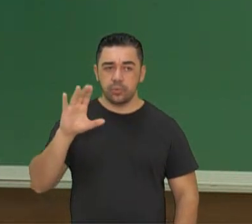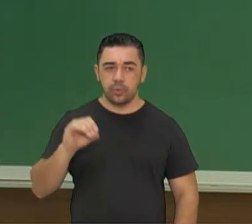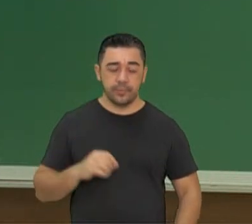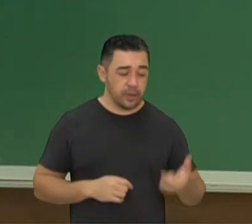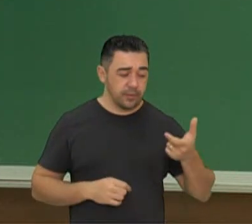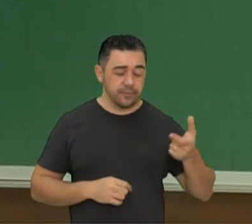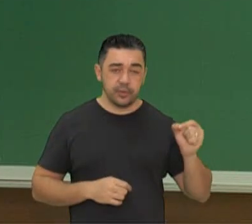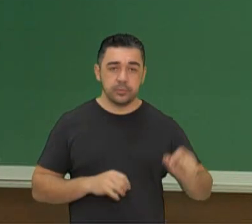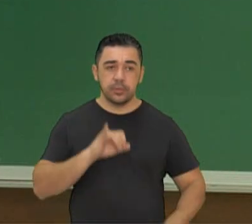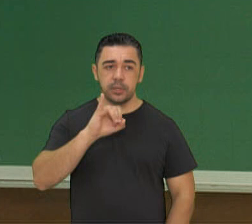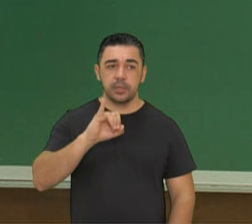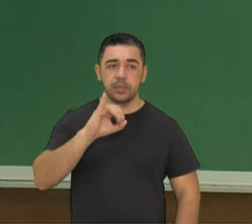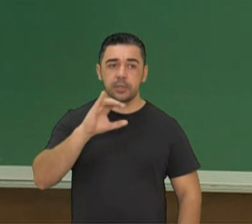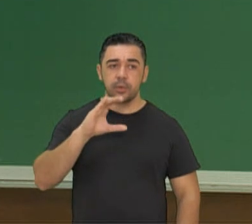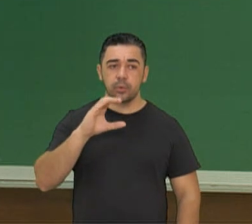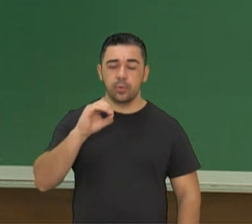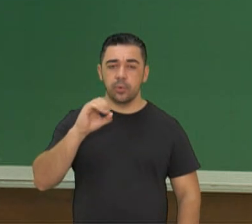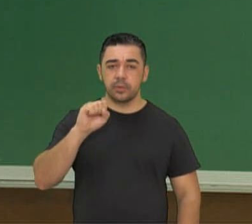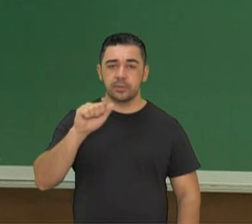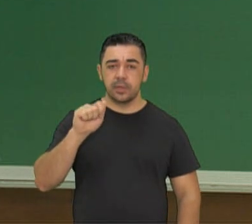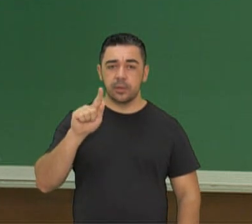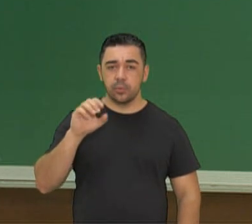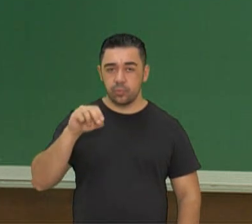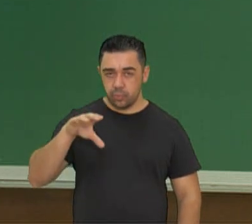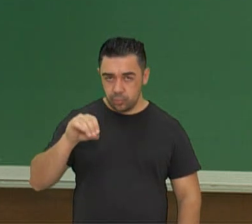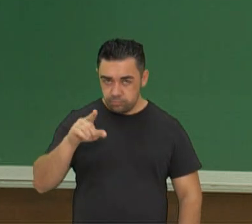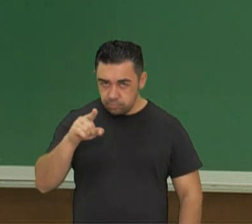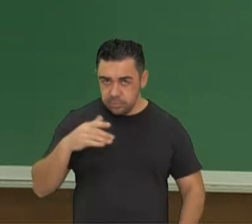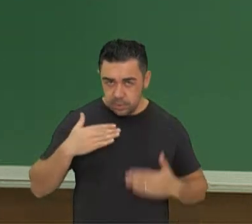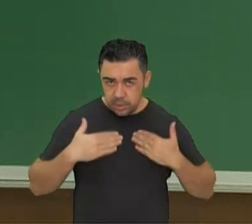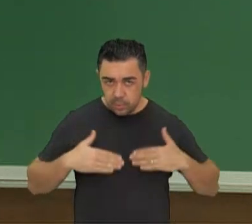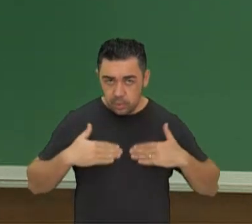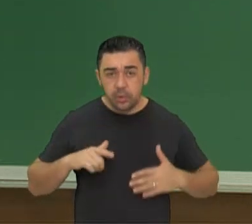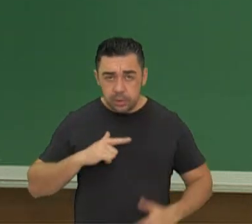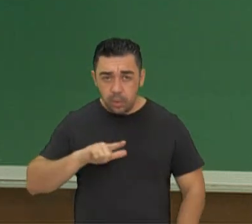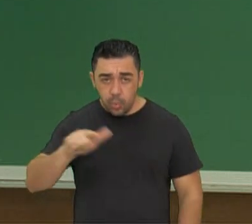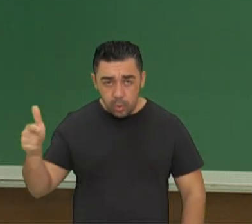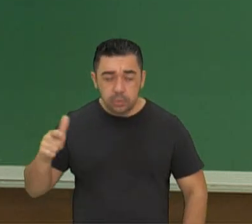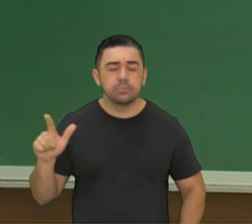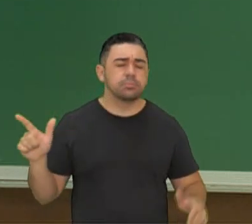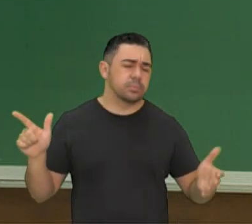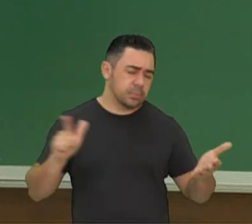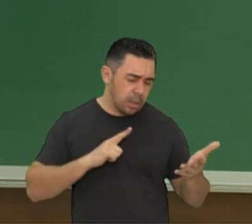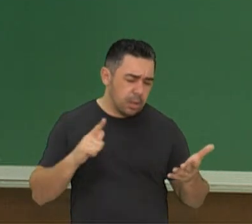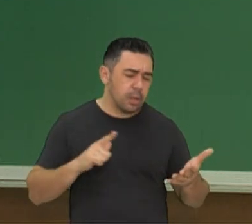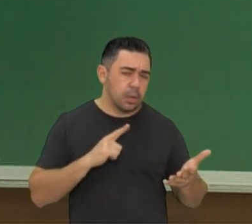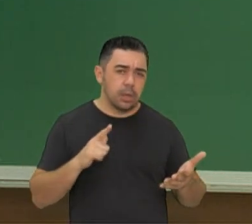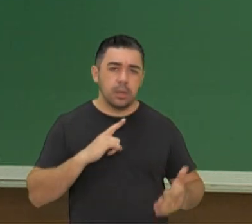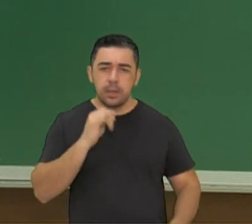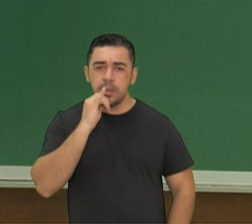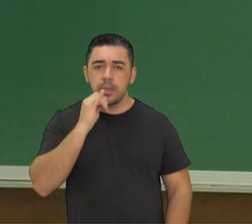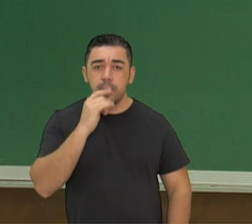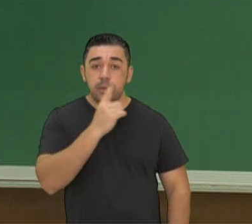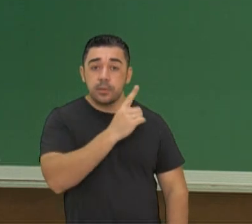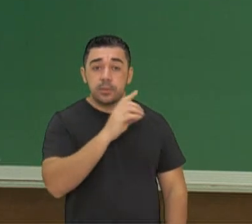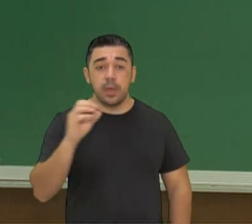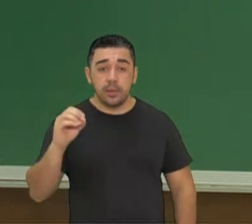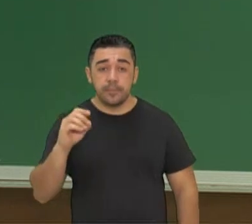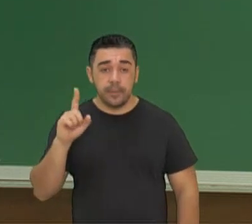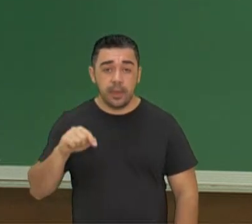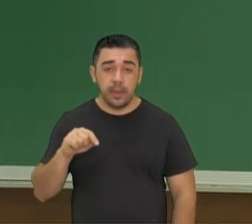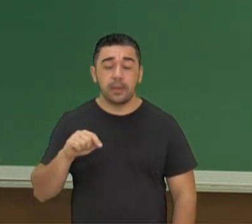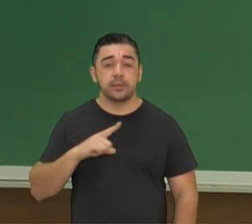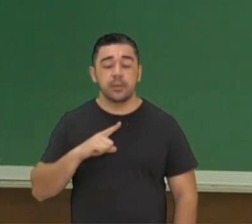o icoságono, tá? Tranquilo? Tem outros polígonos? Tem. Por exemplo, o polígono de 100 lados é um